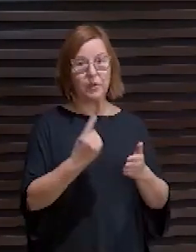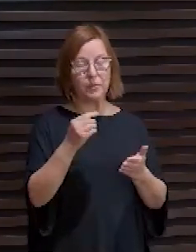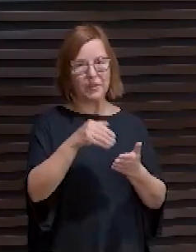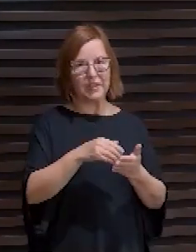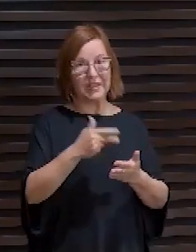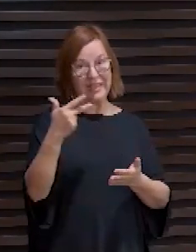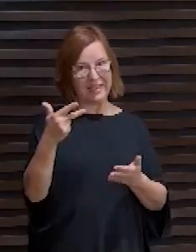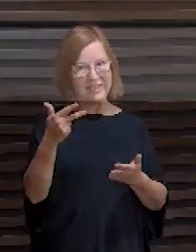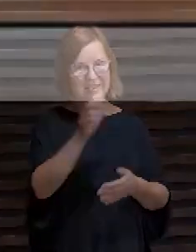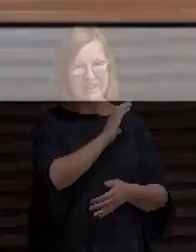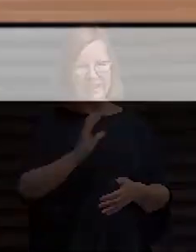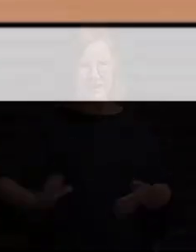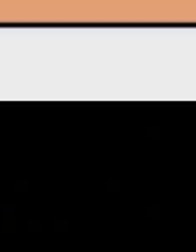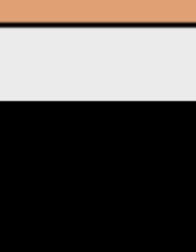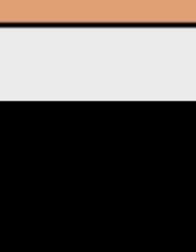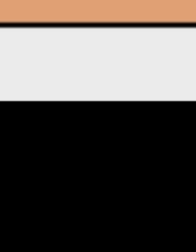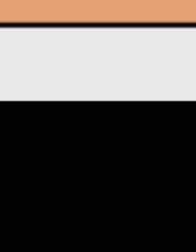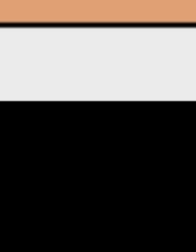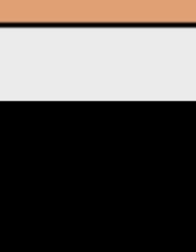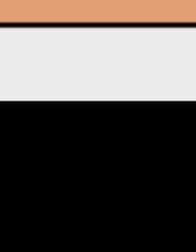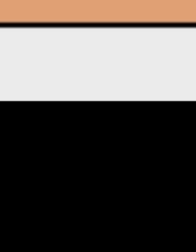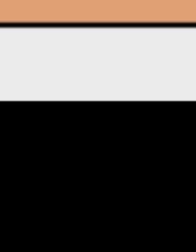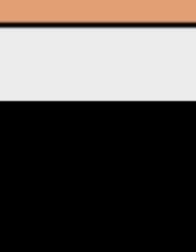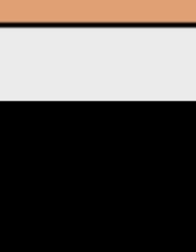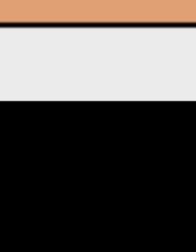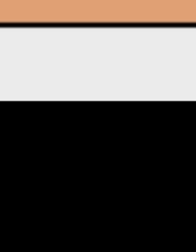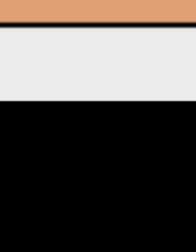3, Cristo é superior.